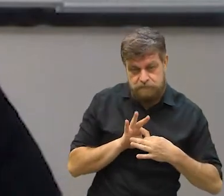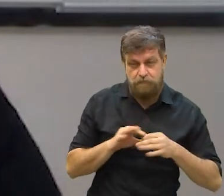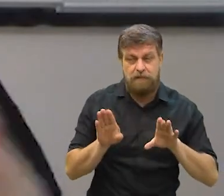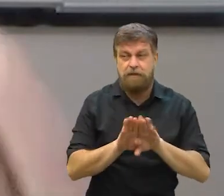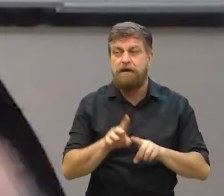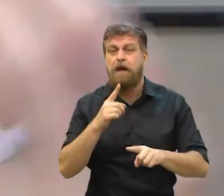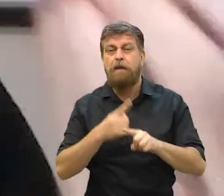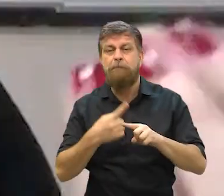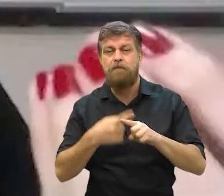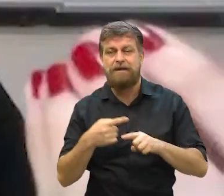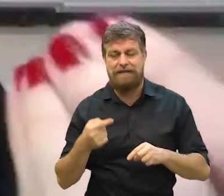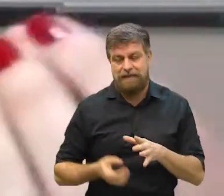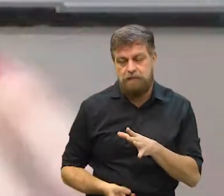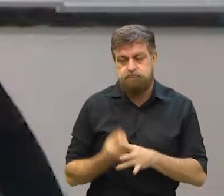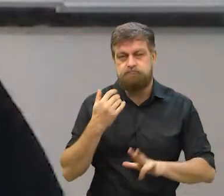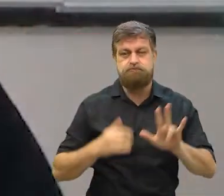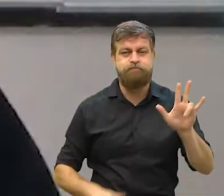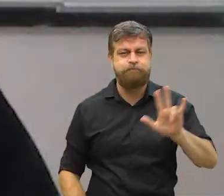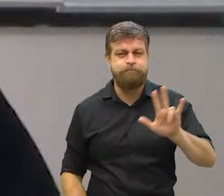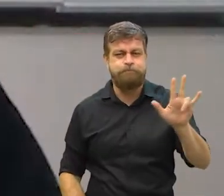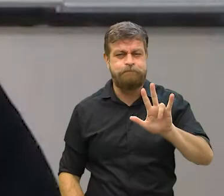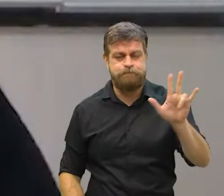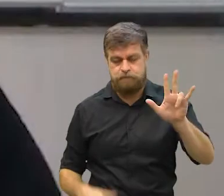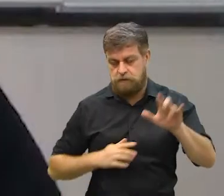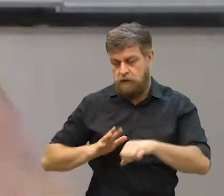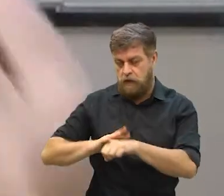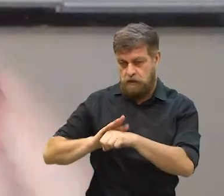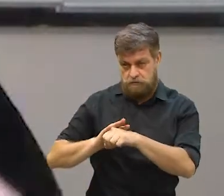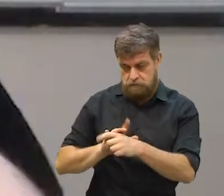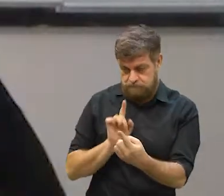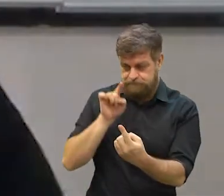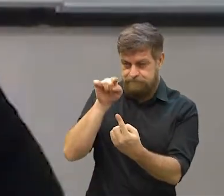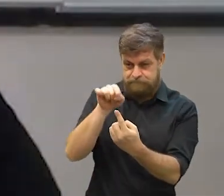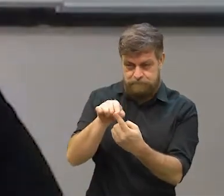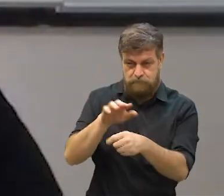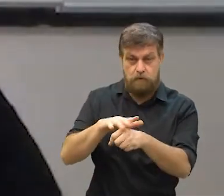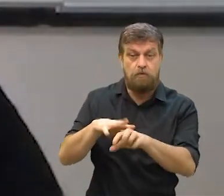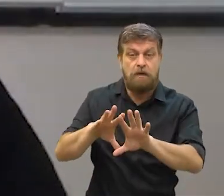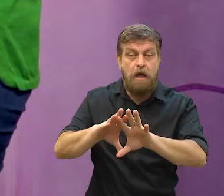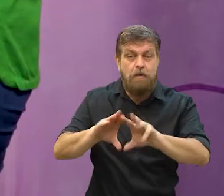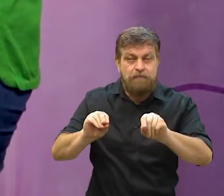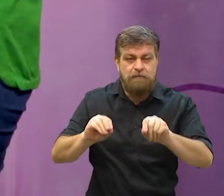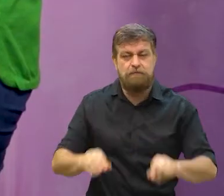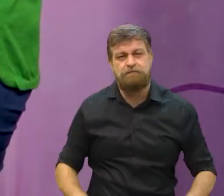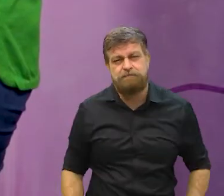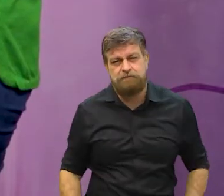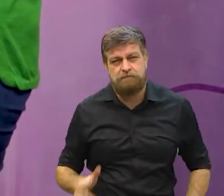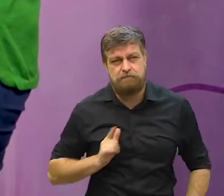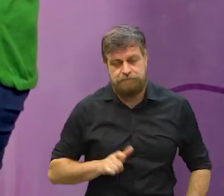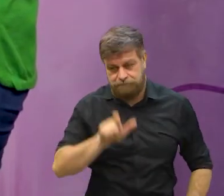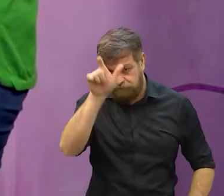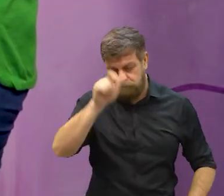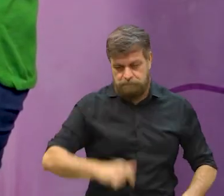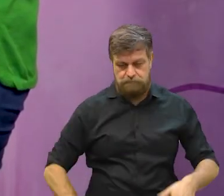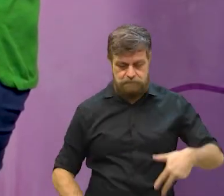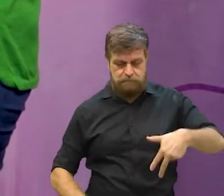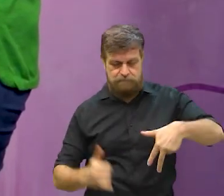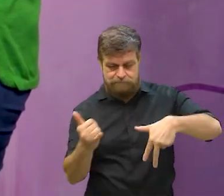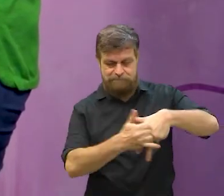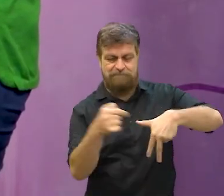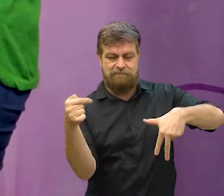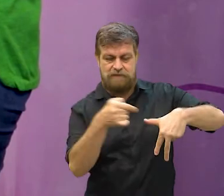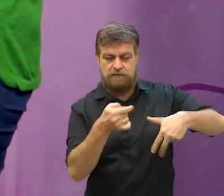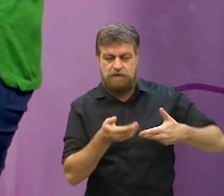o porquê que ela age em determinada patologia, em determinada doença. E com isso o paciente que vai